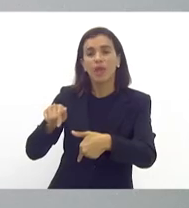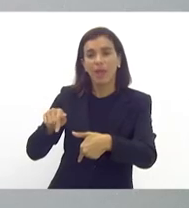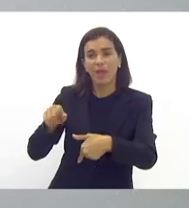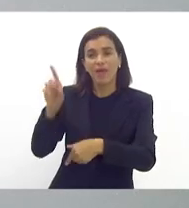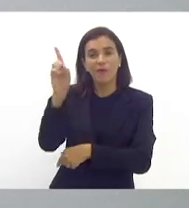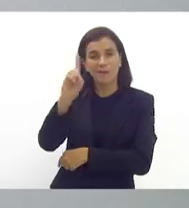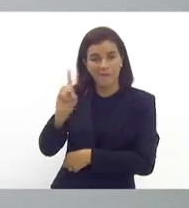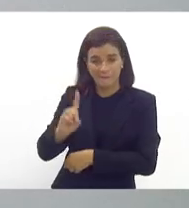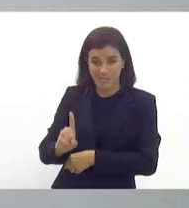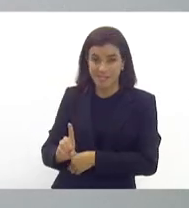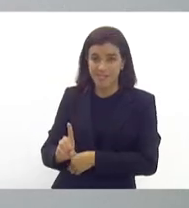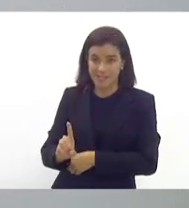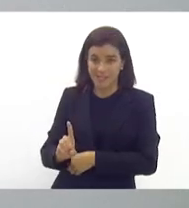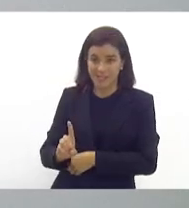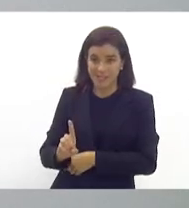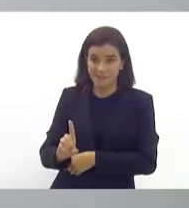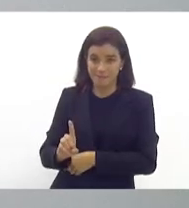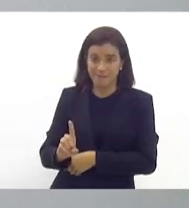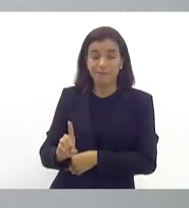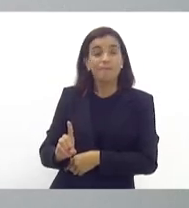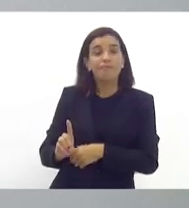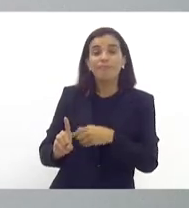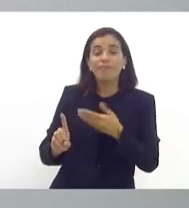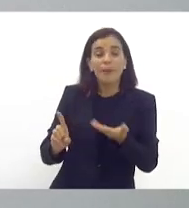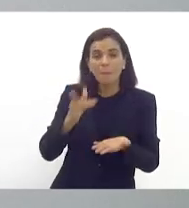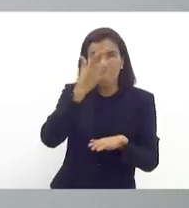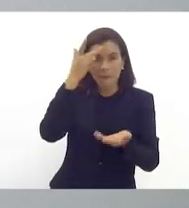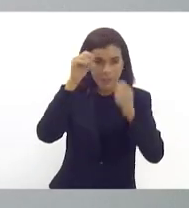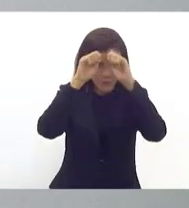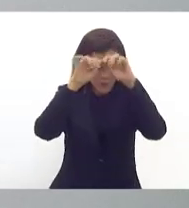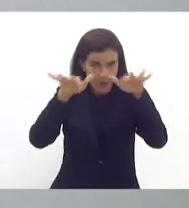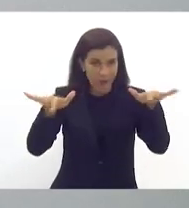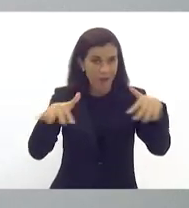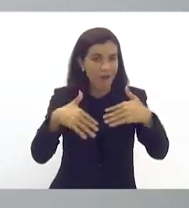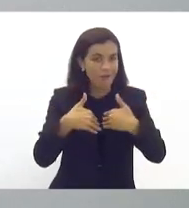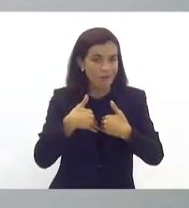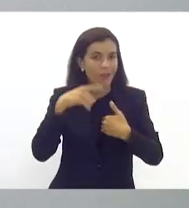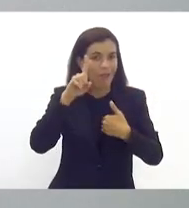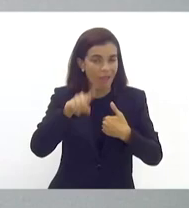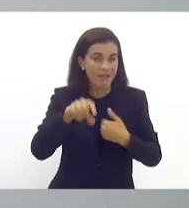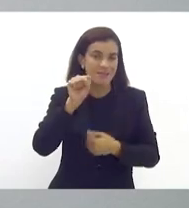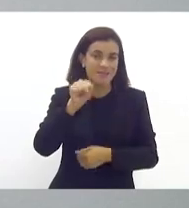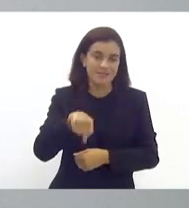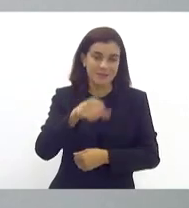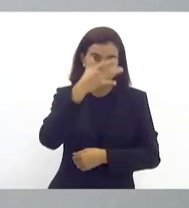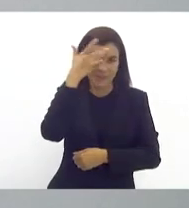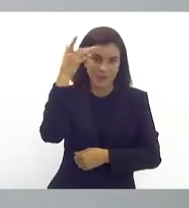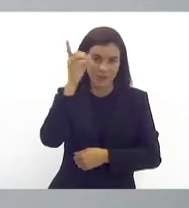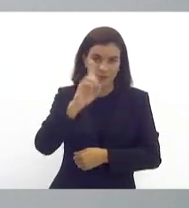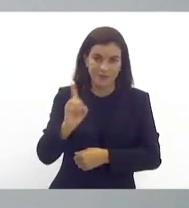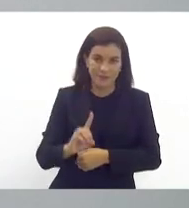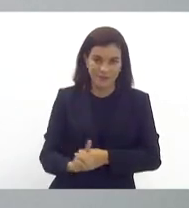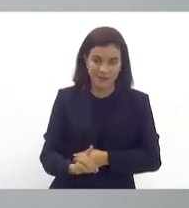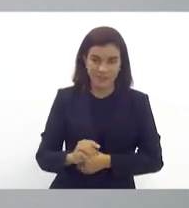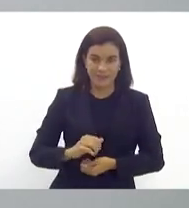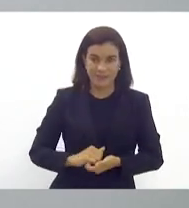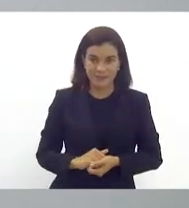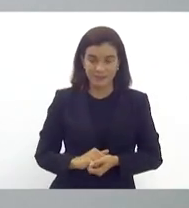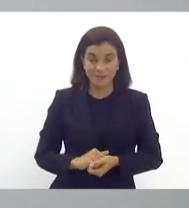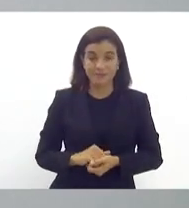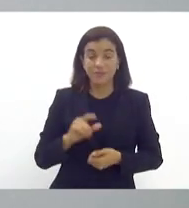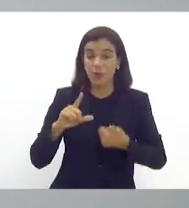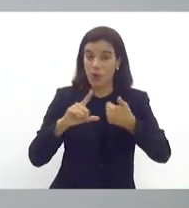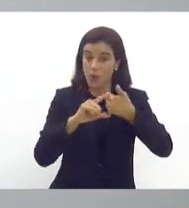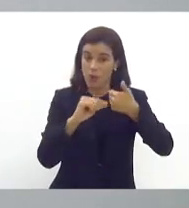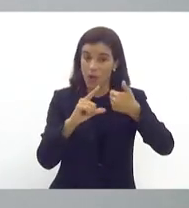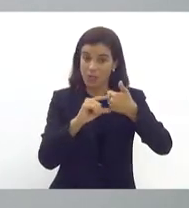deficiência tá então a pessoa autista ela é sim uma pessoa com deficiência e esse artigo